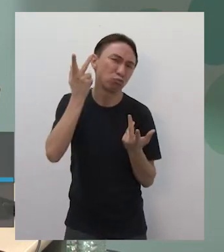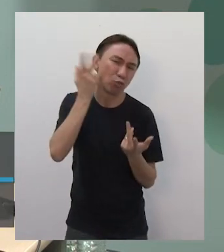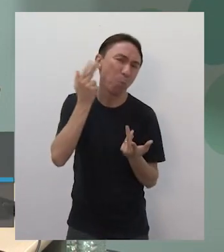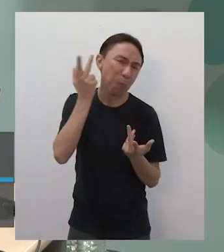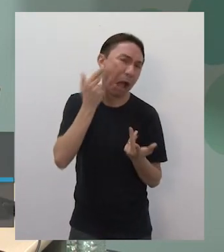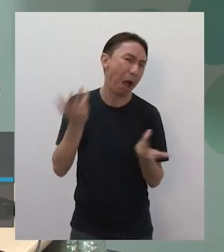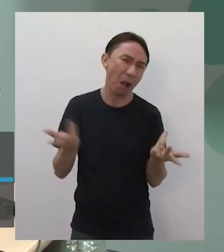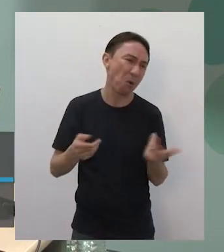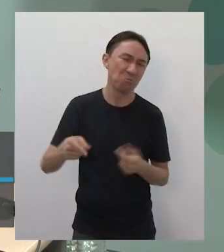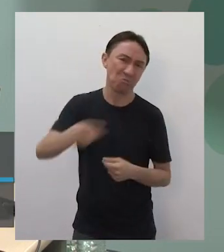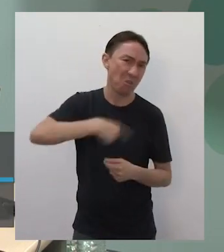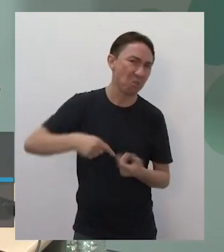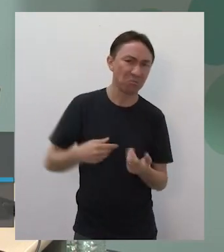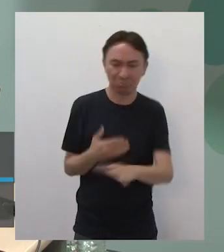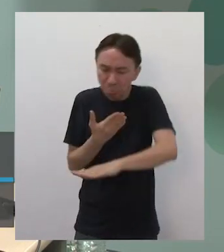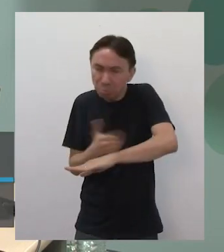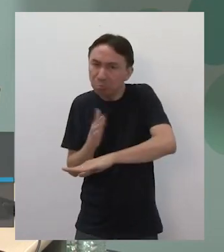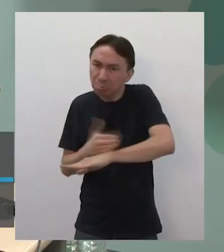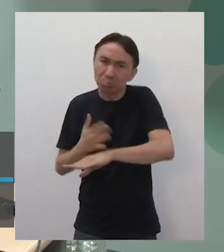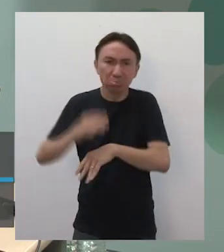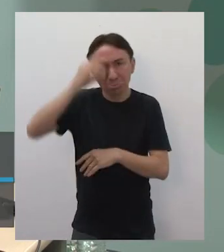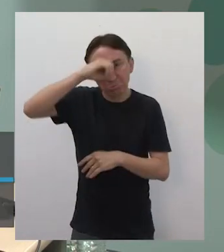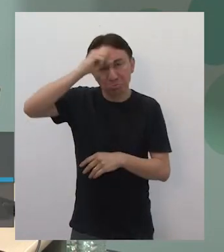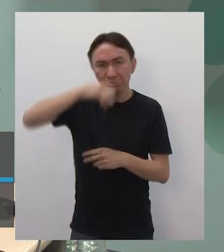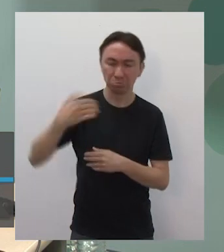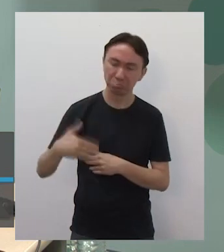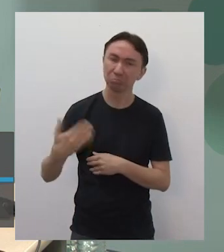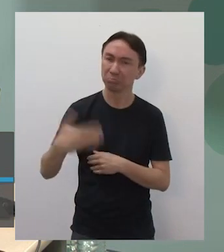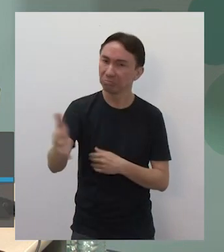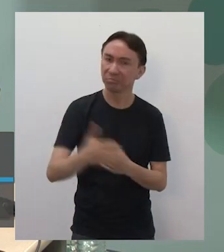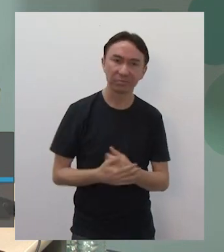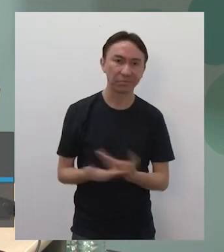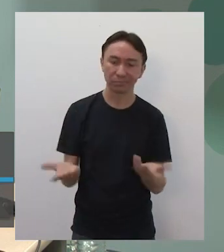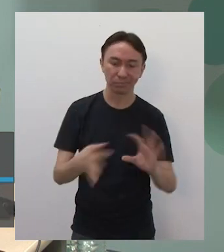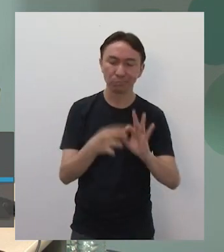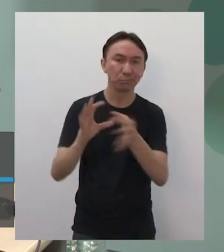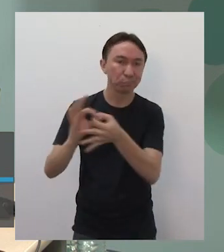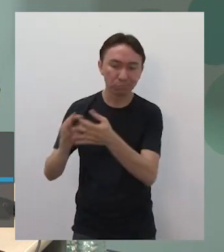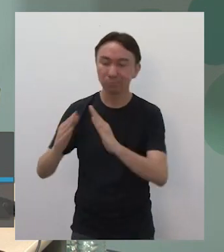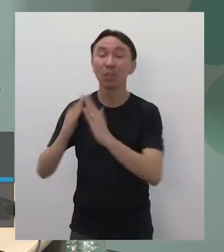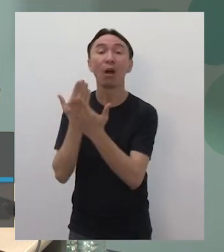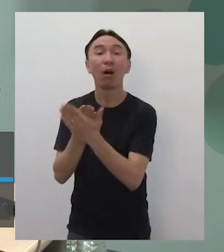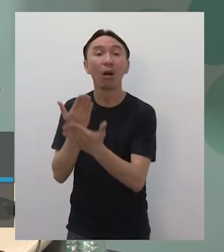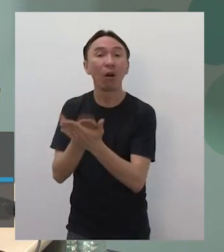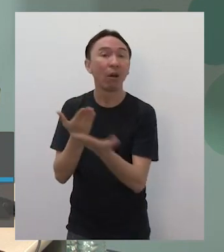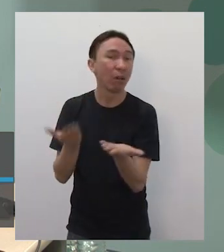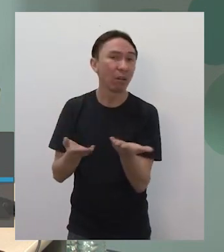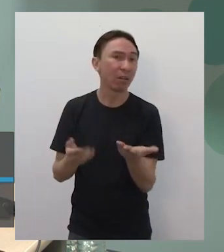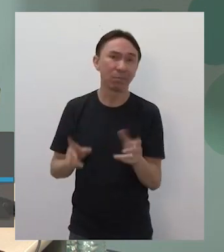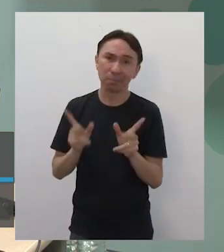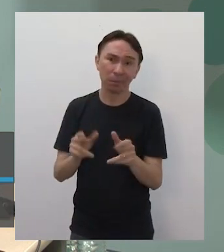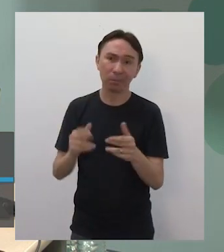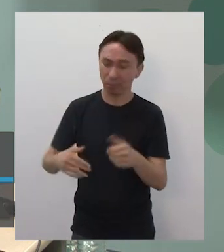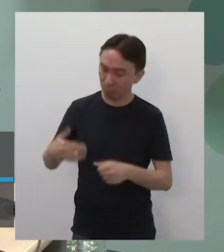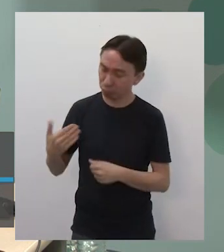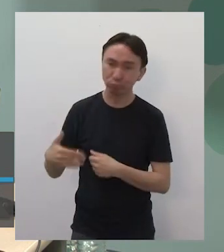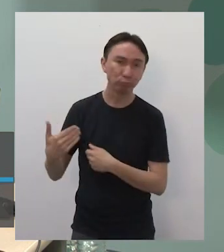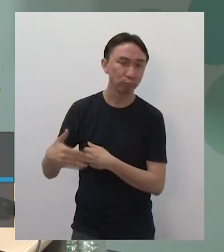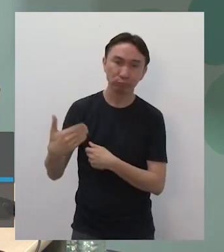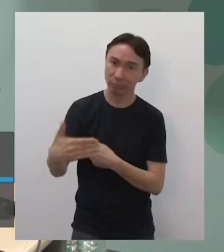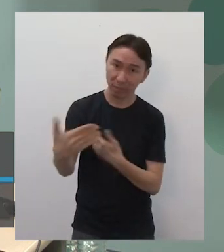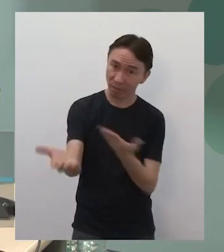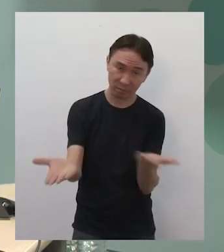de aprendizagem, né? E pensando no nosso contexto escolar, de fato, é por onde a gente caminha, né? É o que calibra, na verdade, as